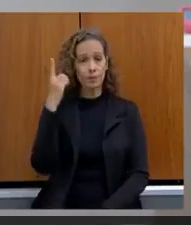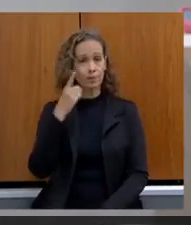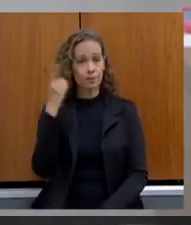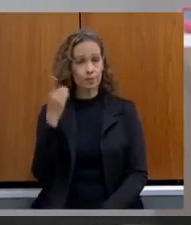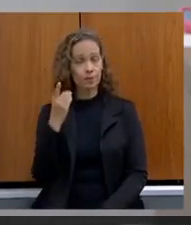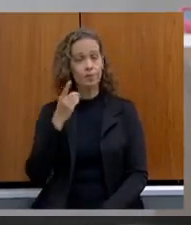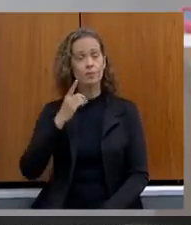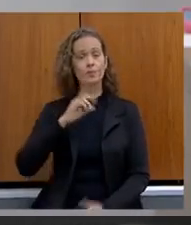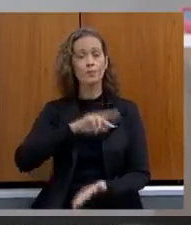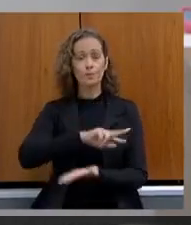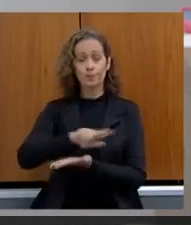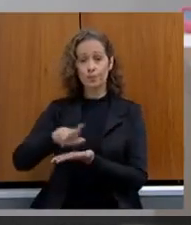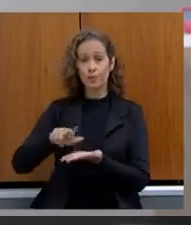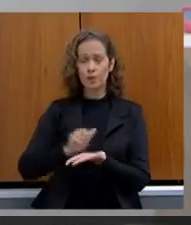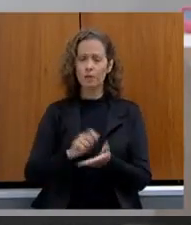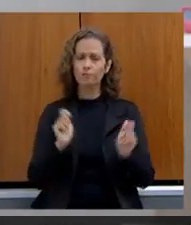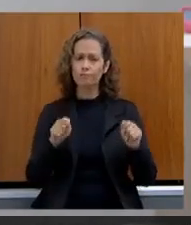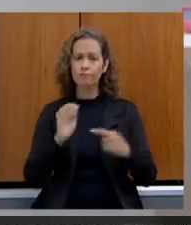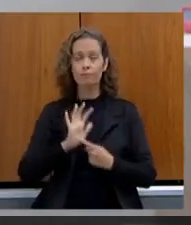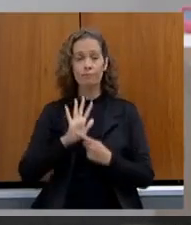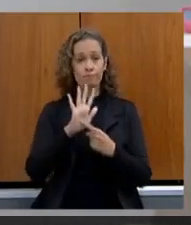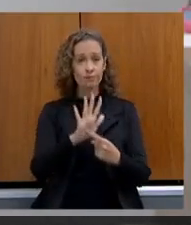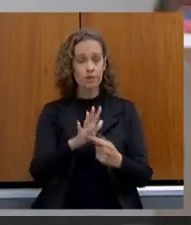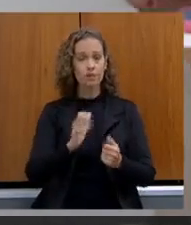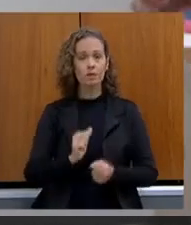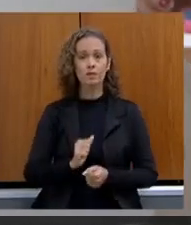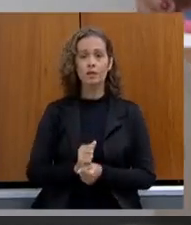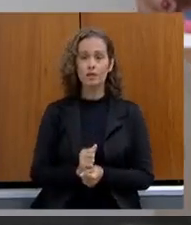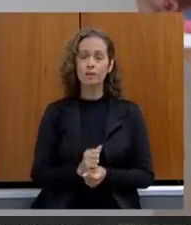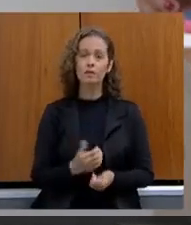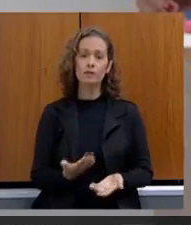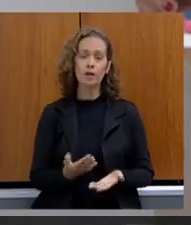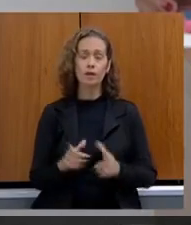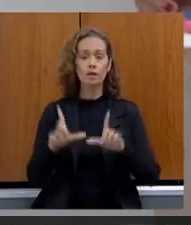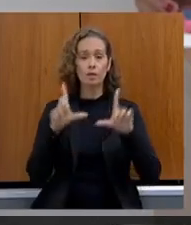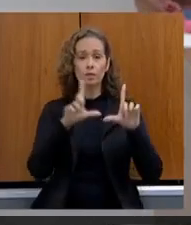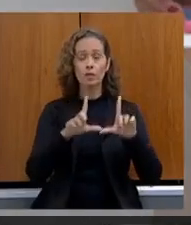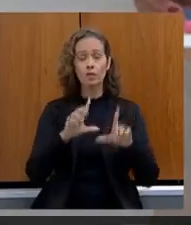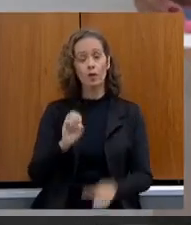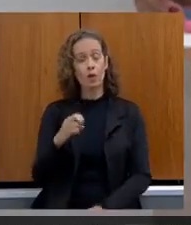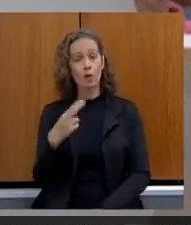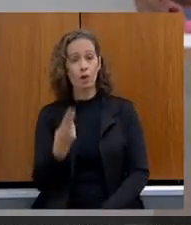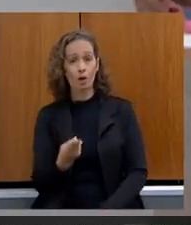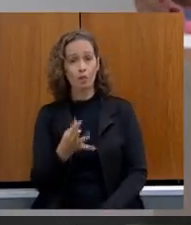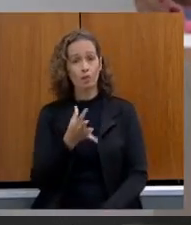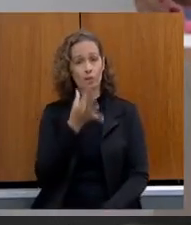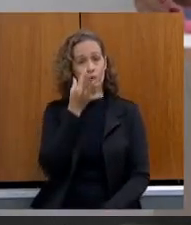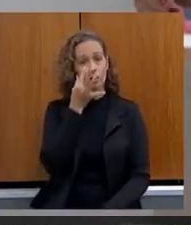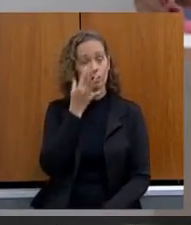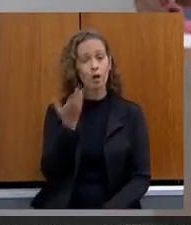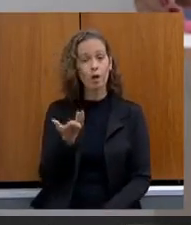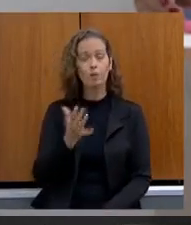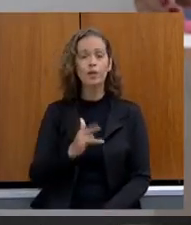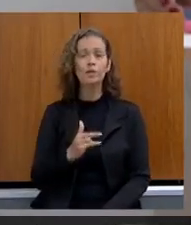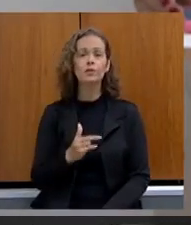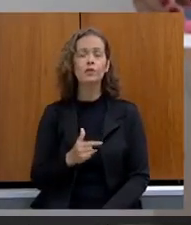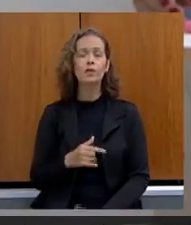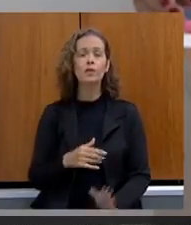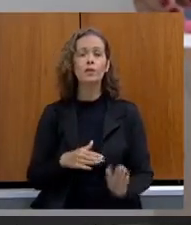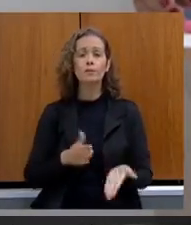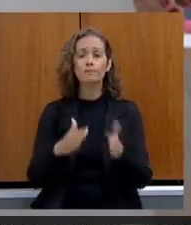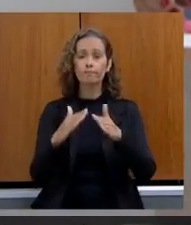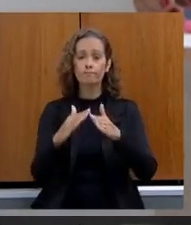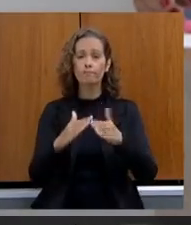e os deputados poderão apresentar através da plataforma se legis ou pessoalmente é que alimentos contendo